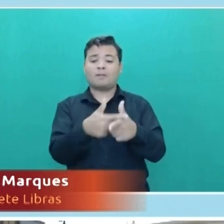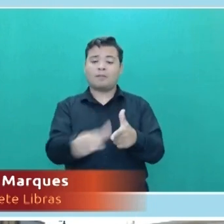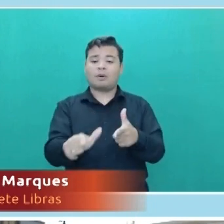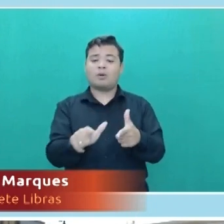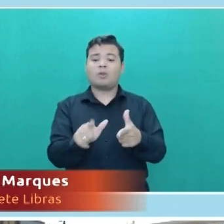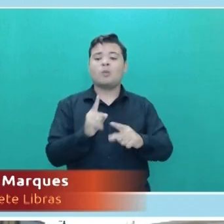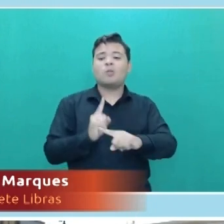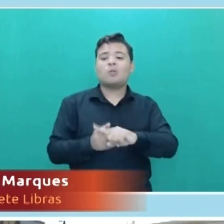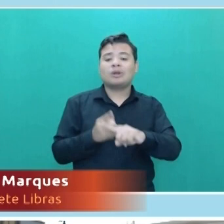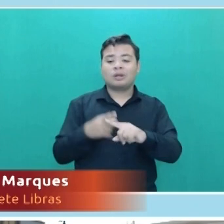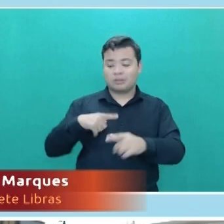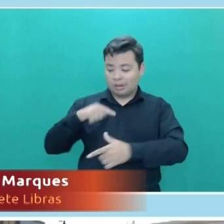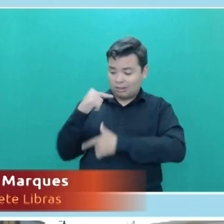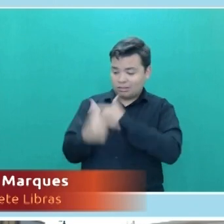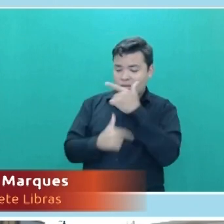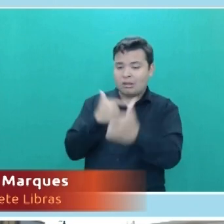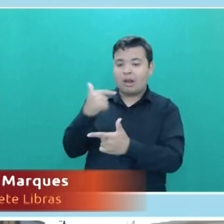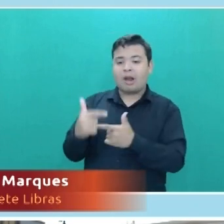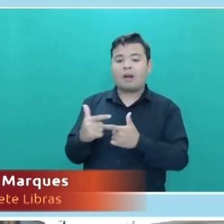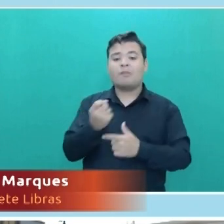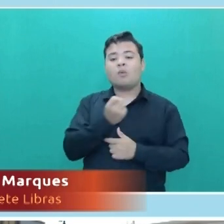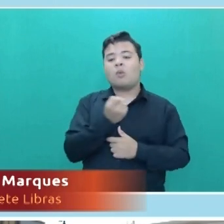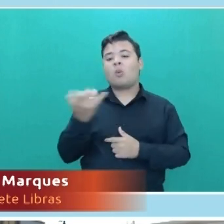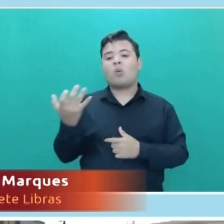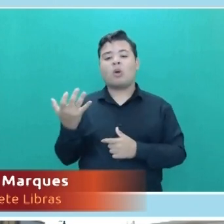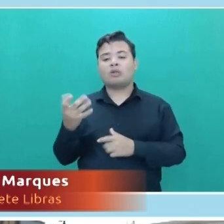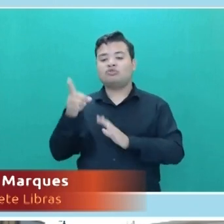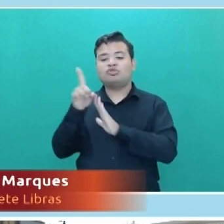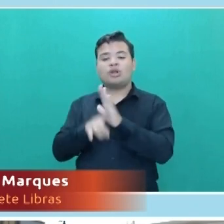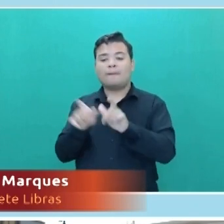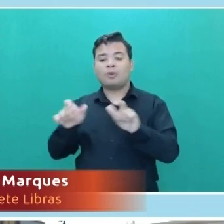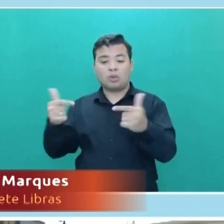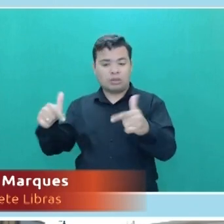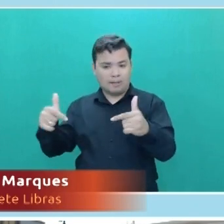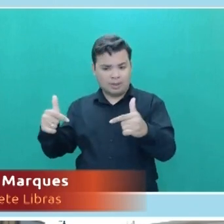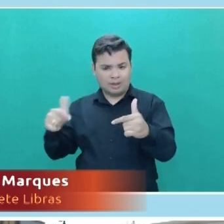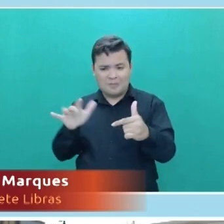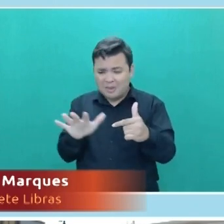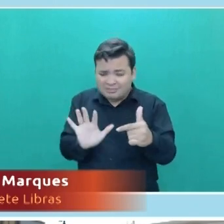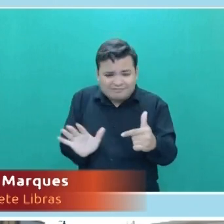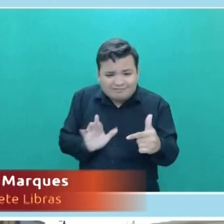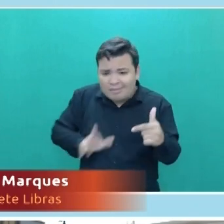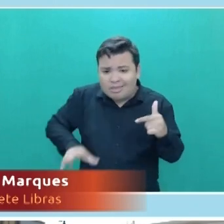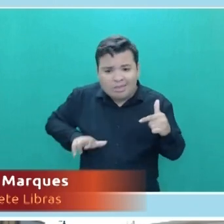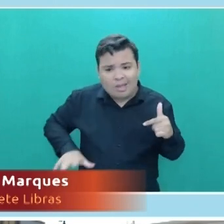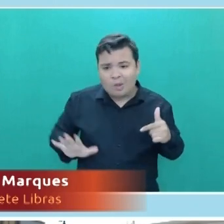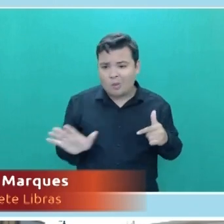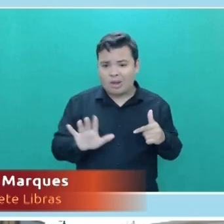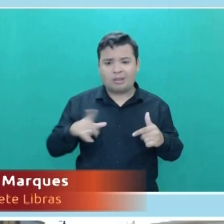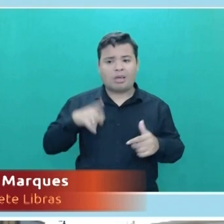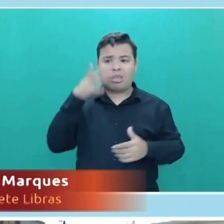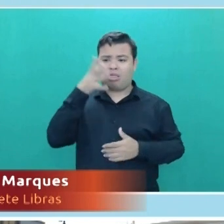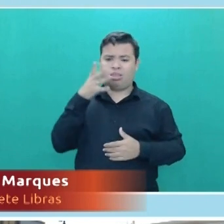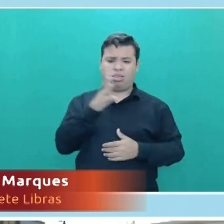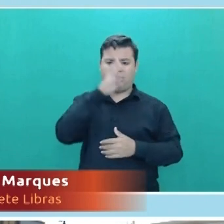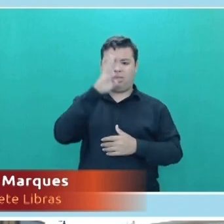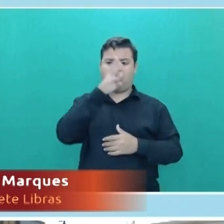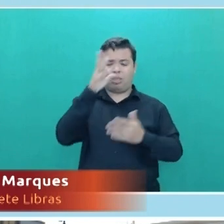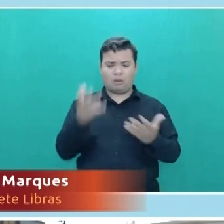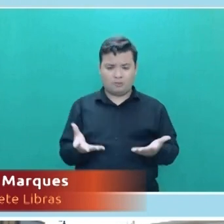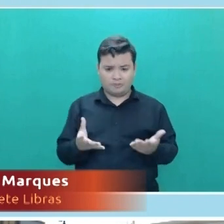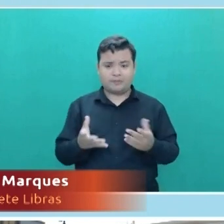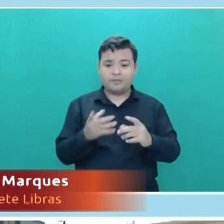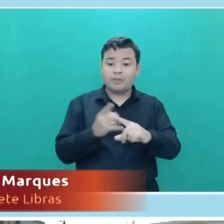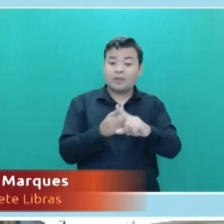carga trabalhista ou a quantidade de direitos trabalhistas. Na verdade, é uma distorção nesse discurso, né? Porque a nossa